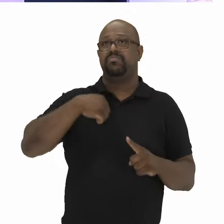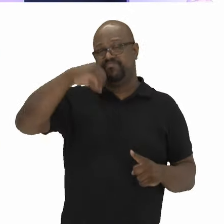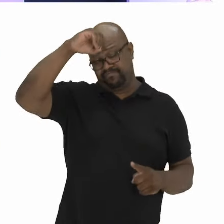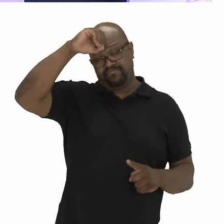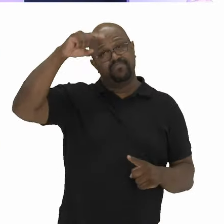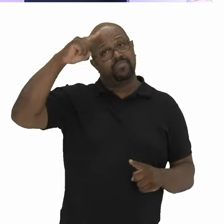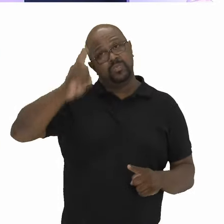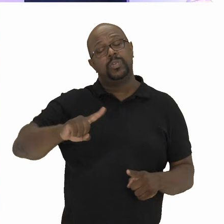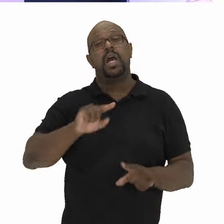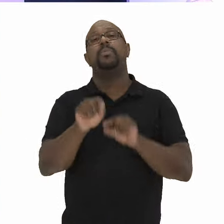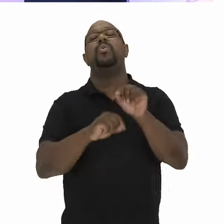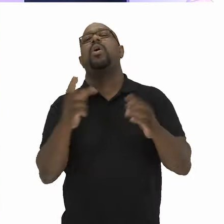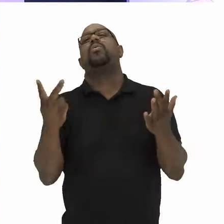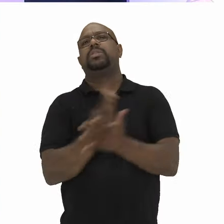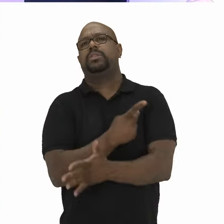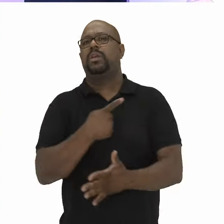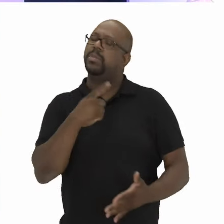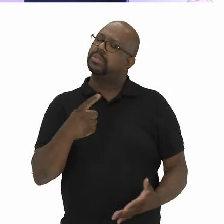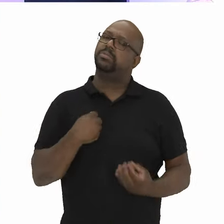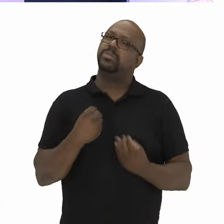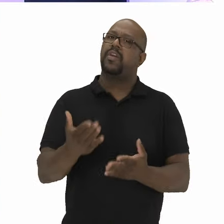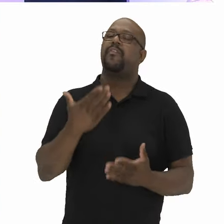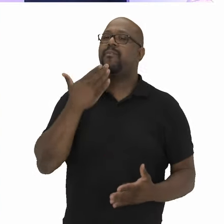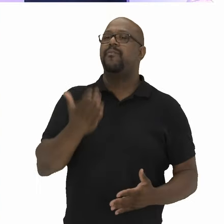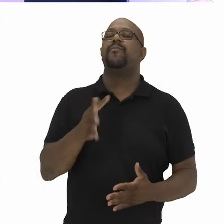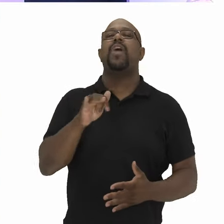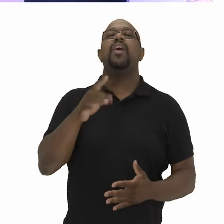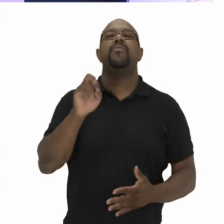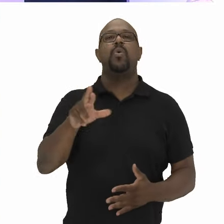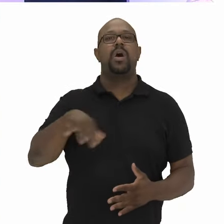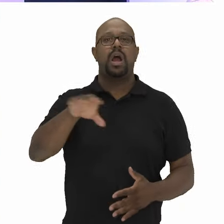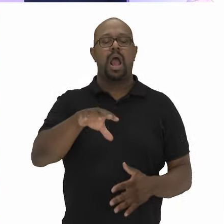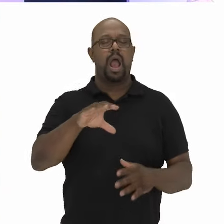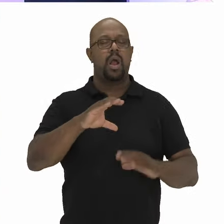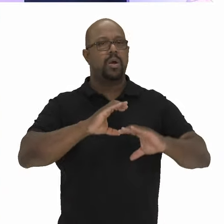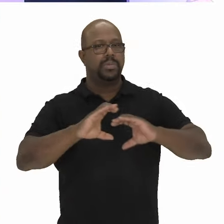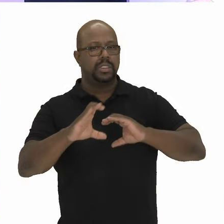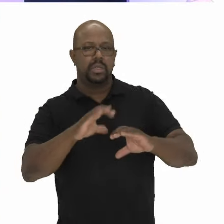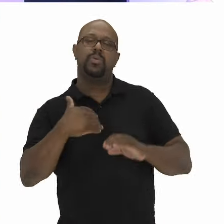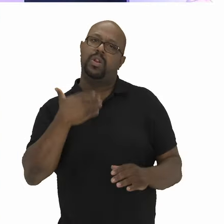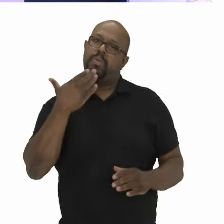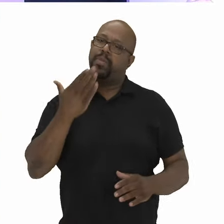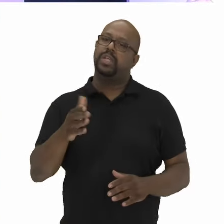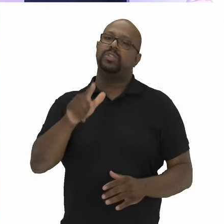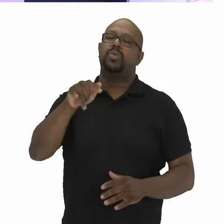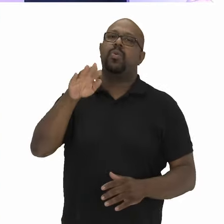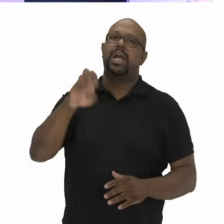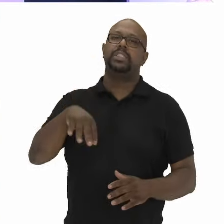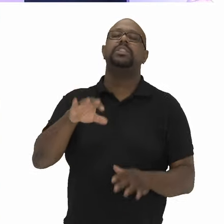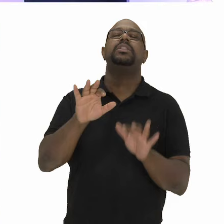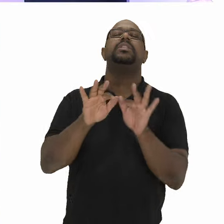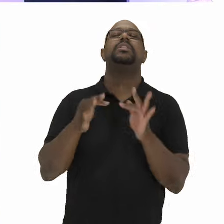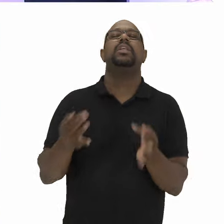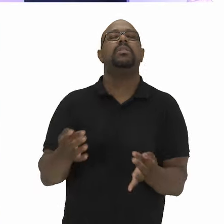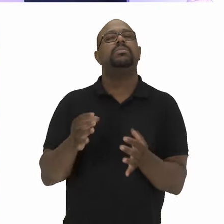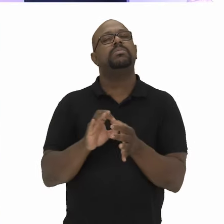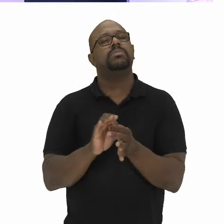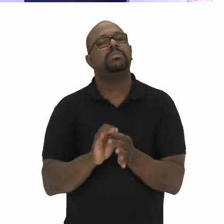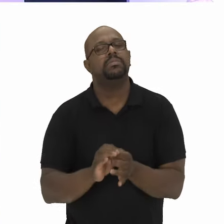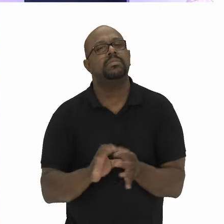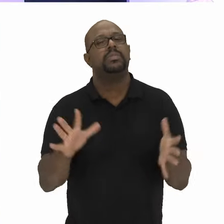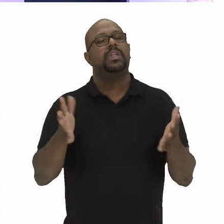sabe o que aconteceu mas eu eu presto um favor ao sistema comunicacional quando eu peço linguagem simples dou a